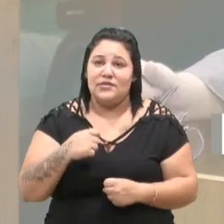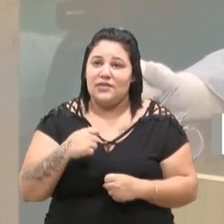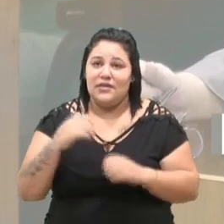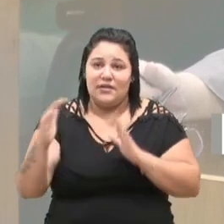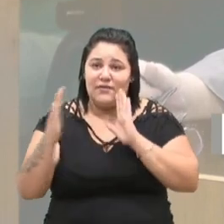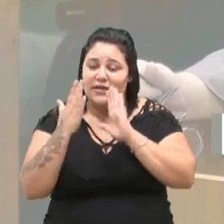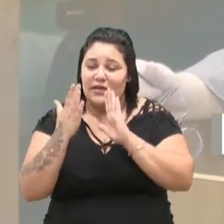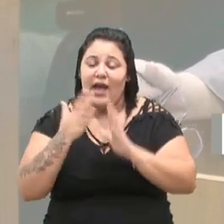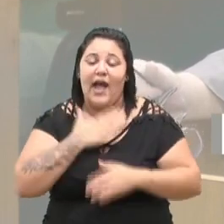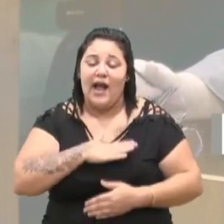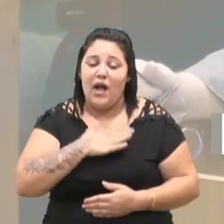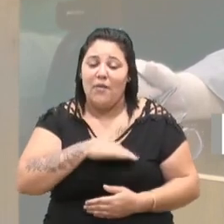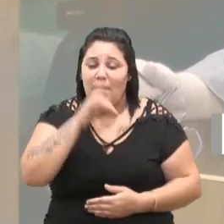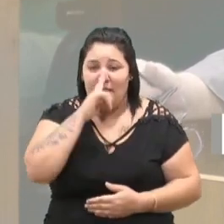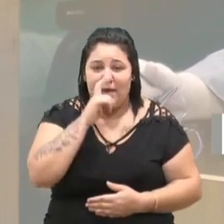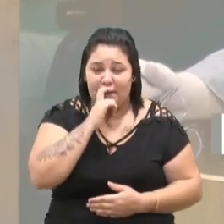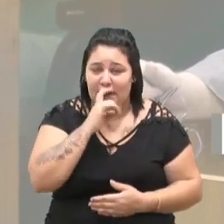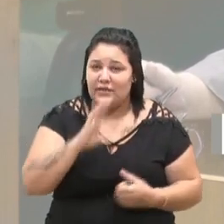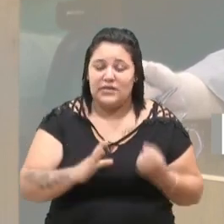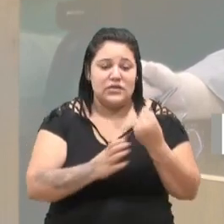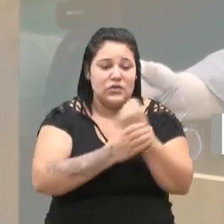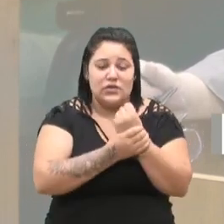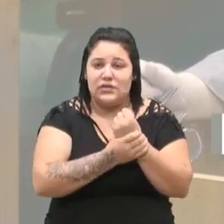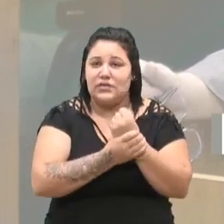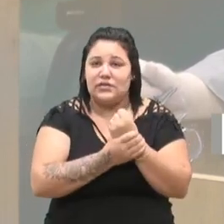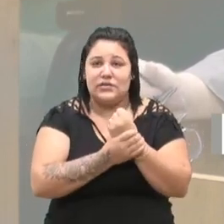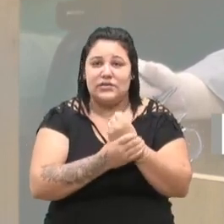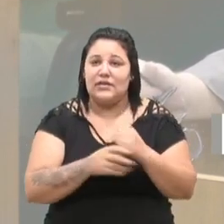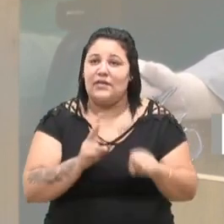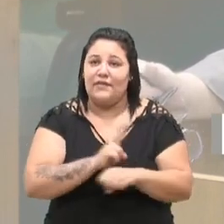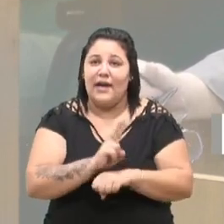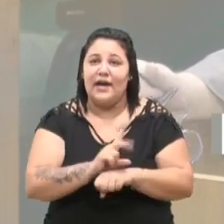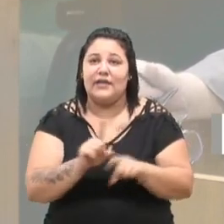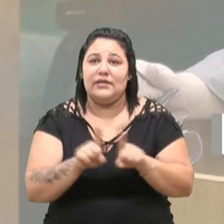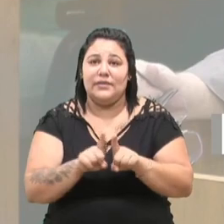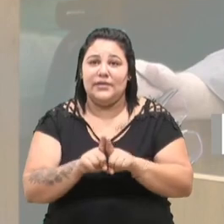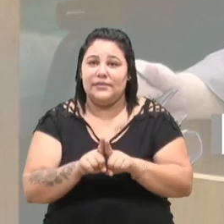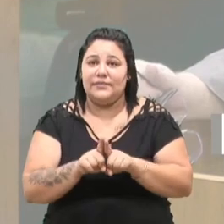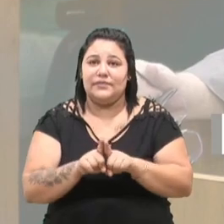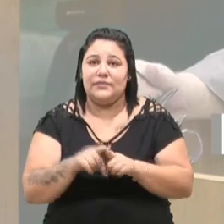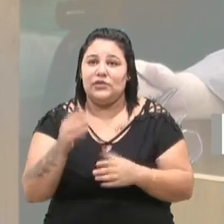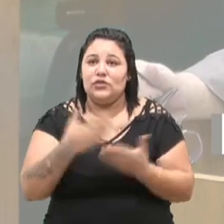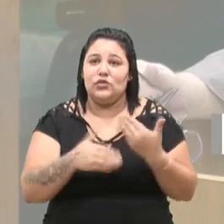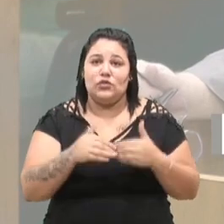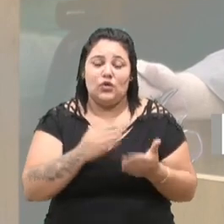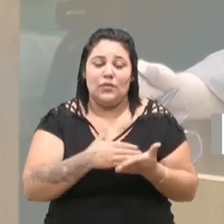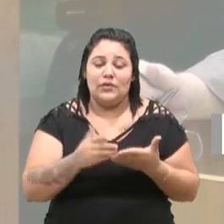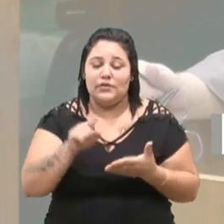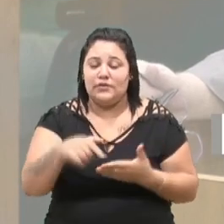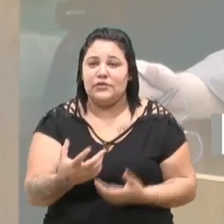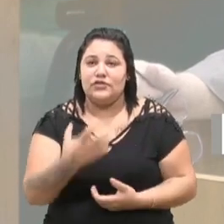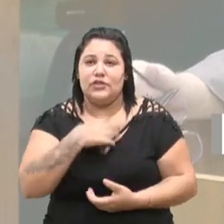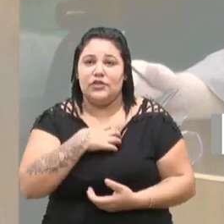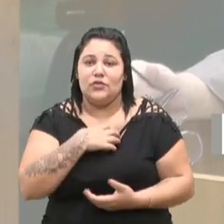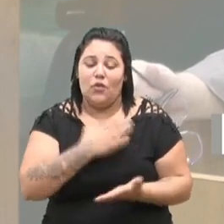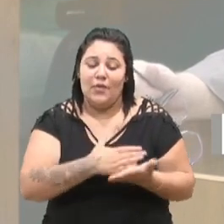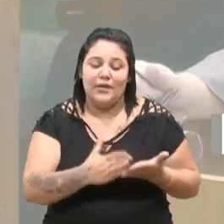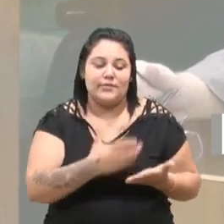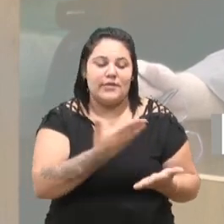tranquilizar os pais, seja na segurança, seja nas vagas, seja nas instalações. Tudo começa por aí, começa na sala de